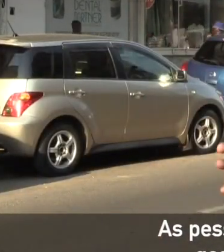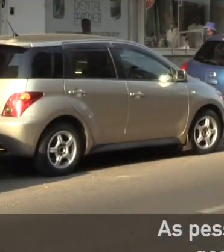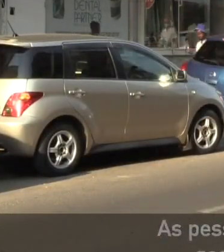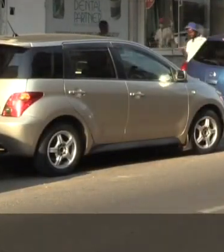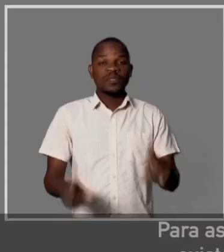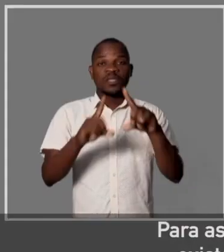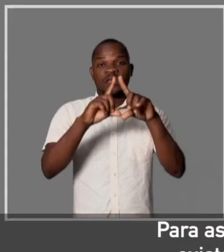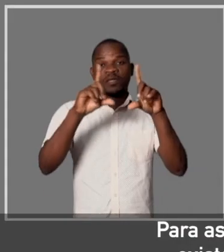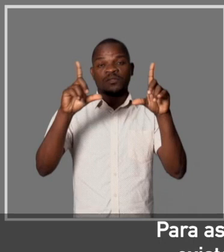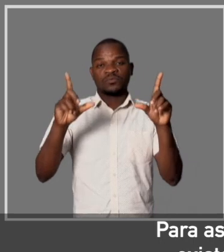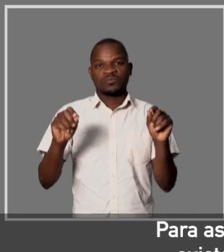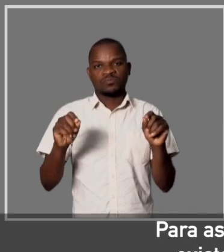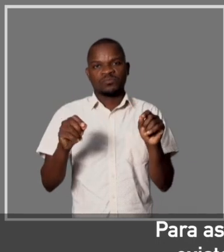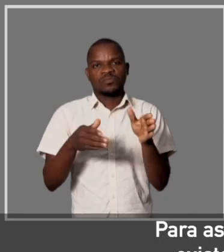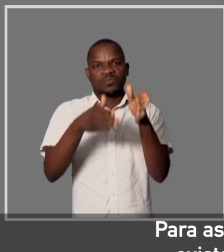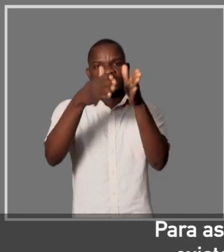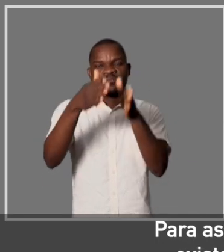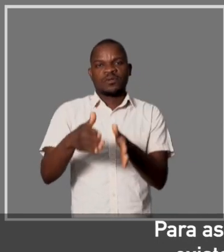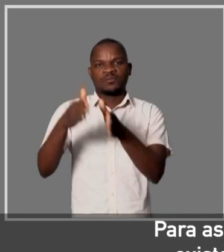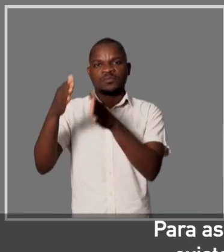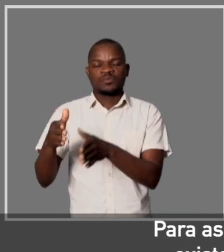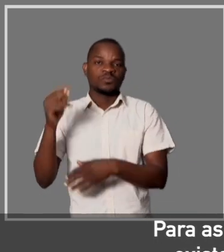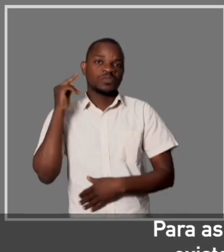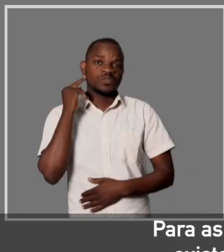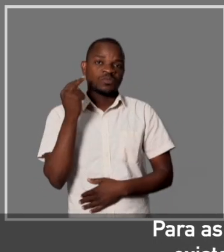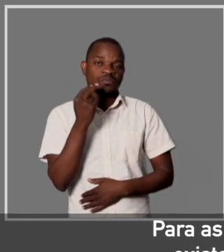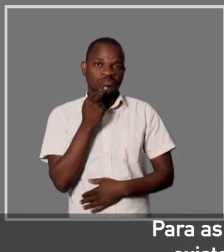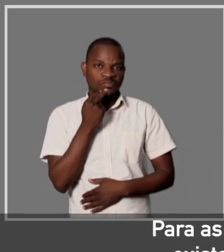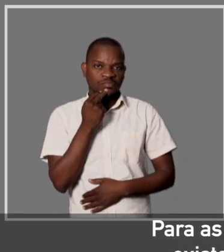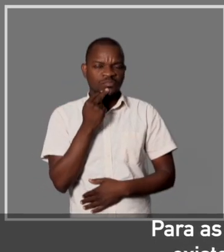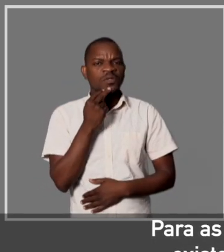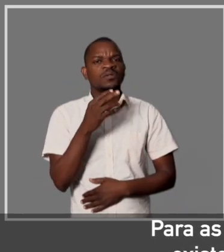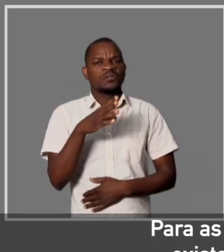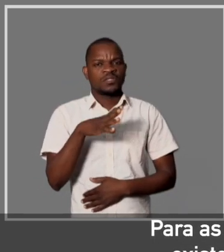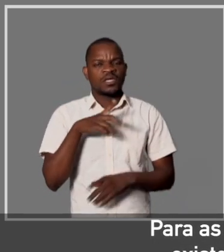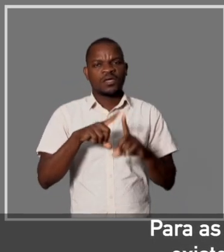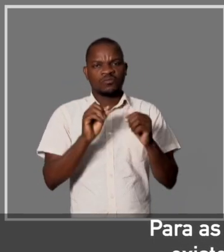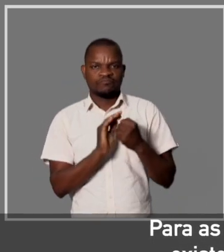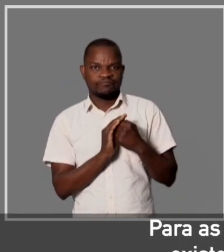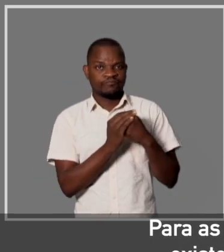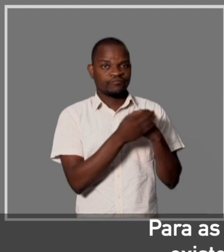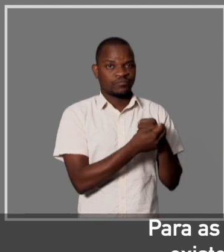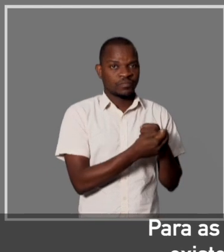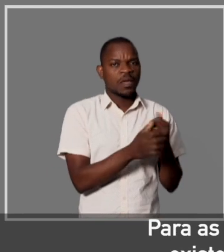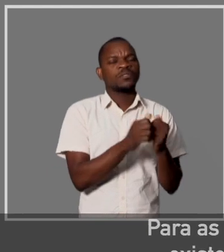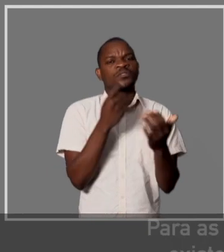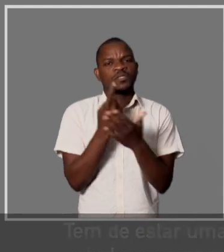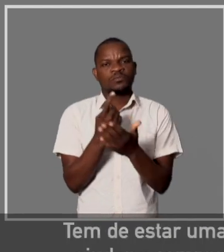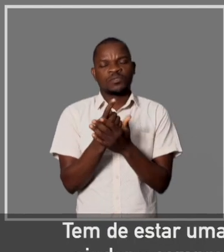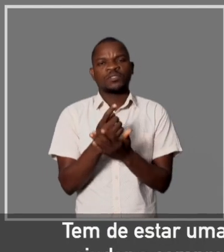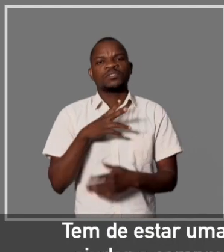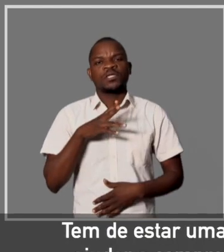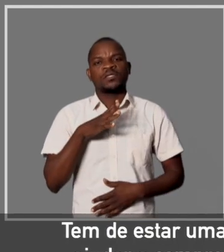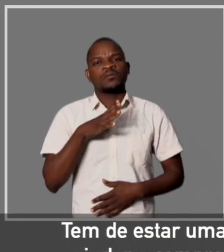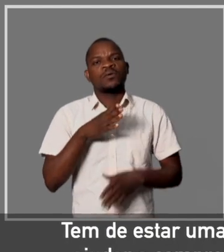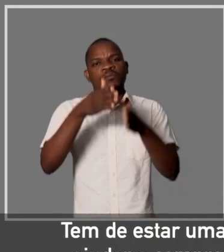sinais. Para a questão, por exemplo, das pessoas com deficiência auditiva, há aquilo que nós chamamos de sigilo, não é? Então